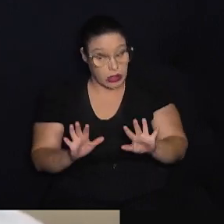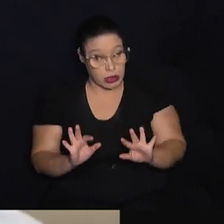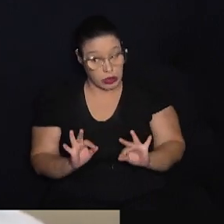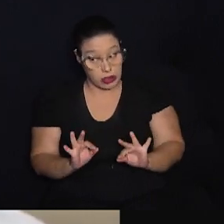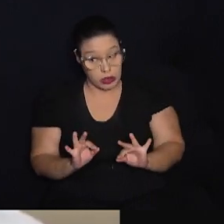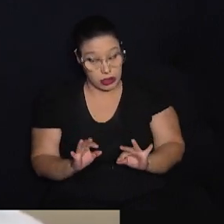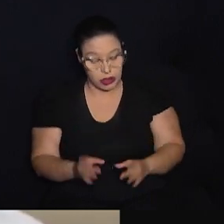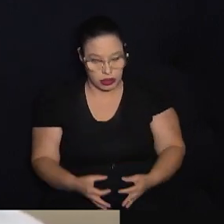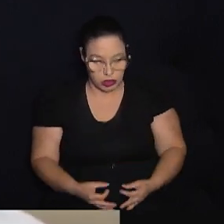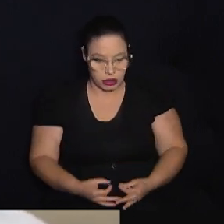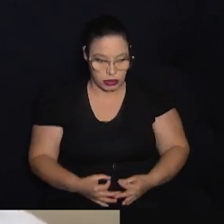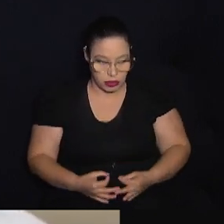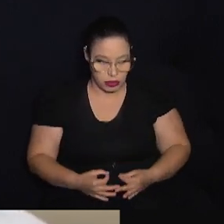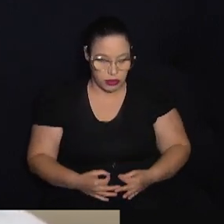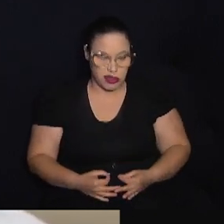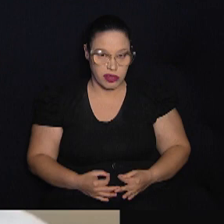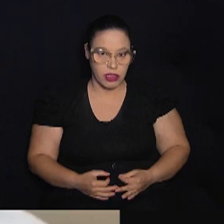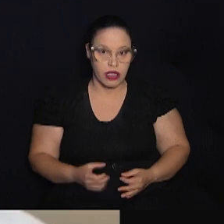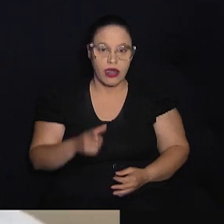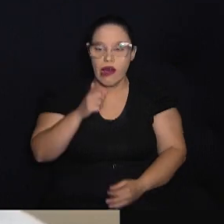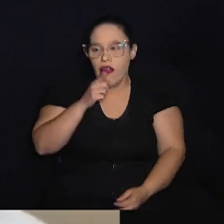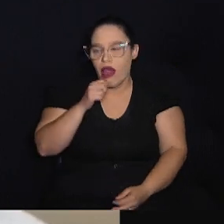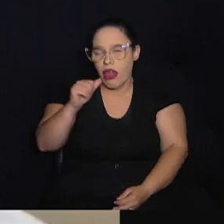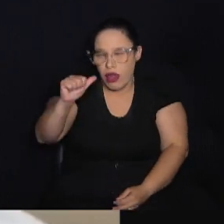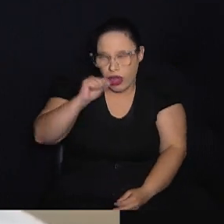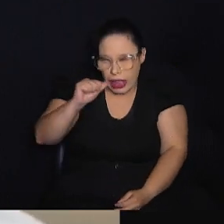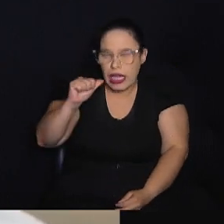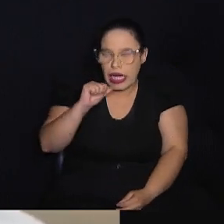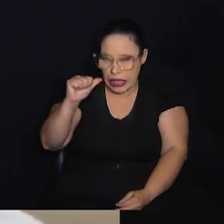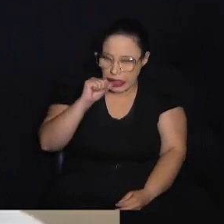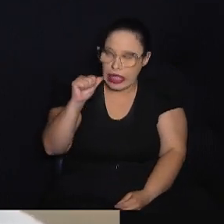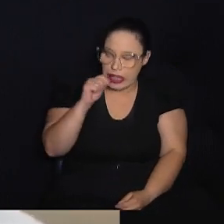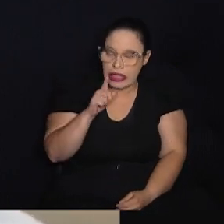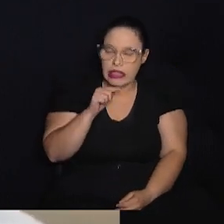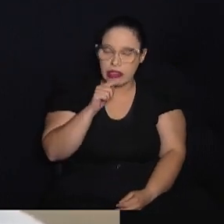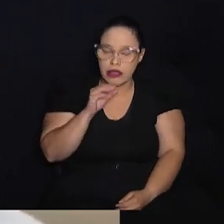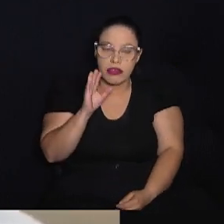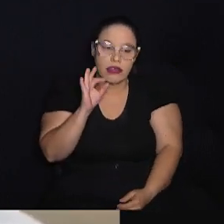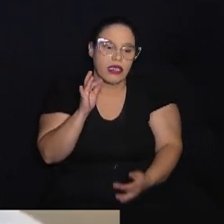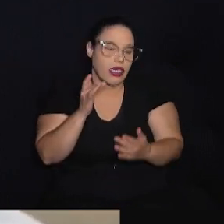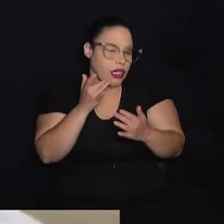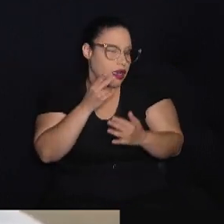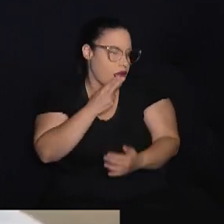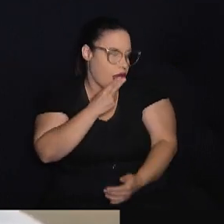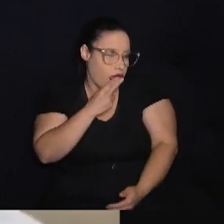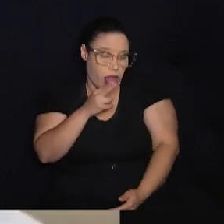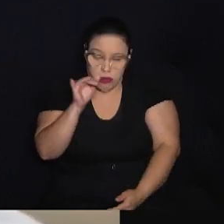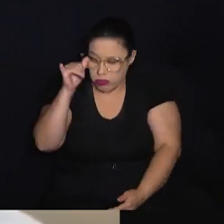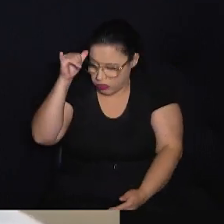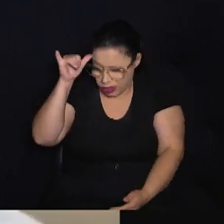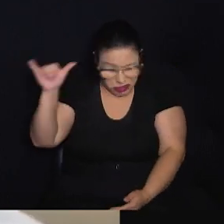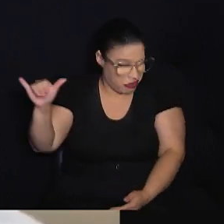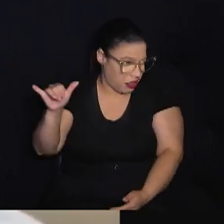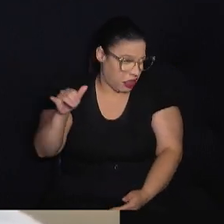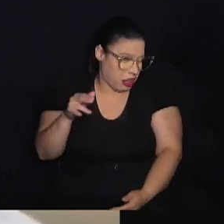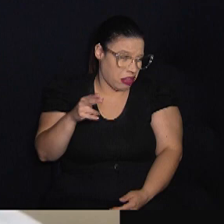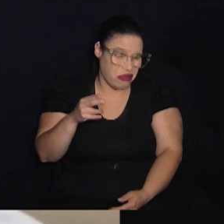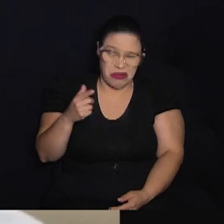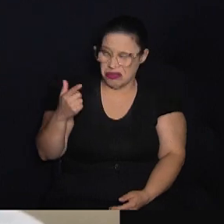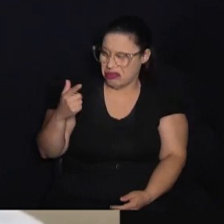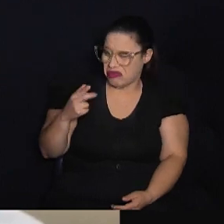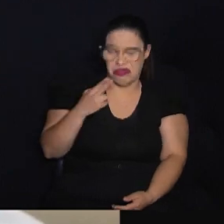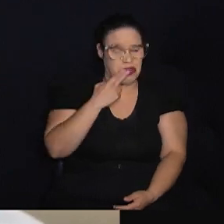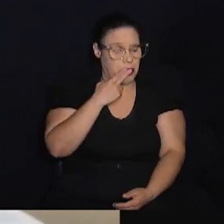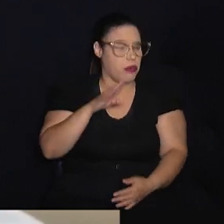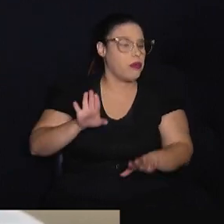relação à bexiga, a parte da hidratação é importante. Claro, evitar o cigarro ao máximo, né? Não fumar ou não